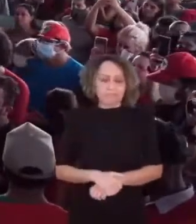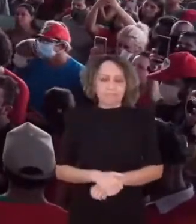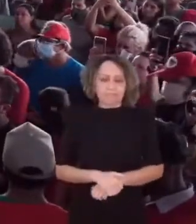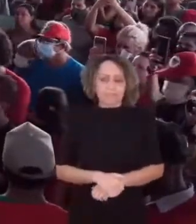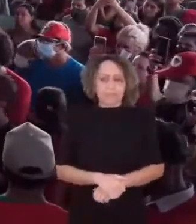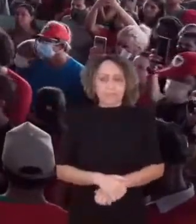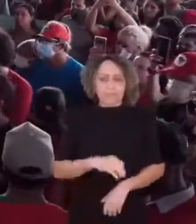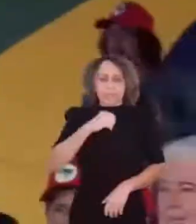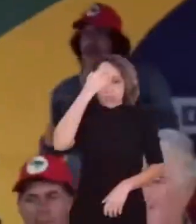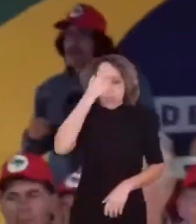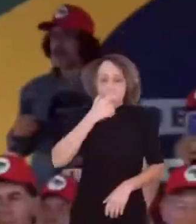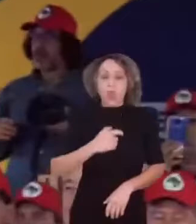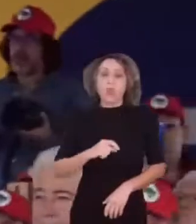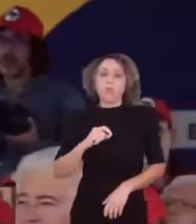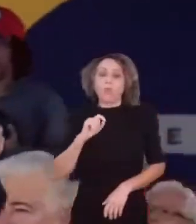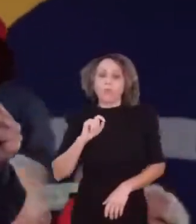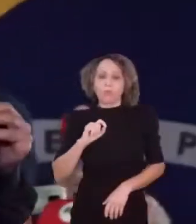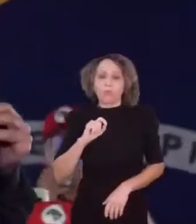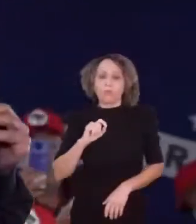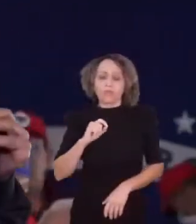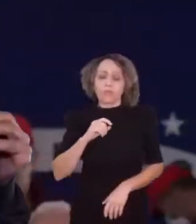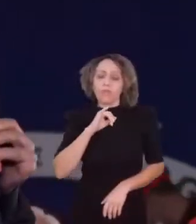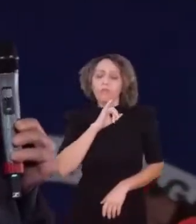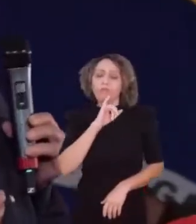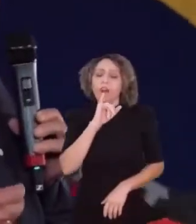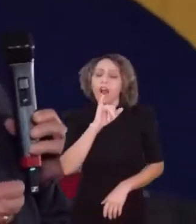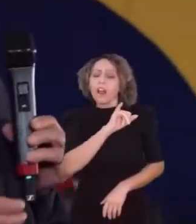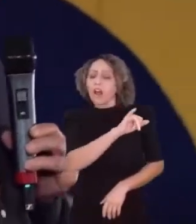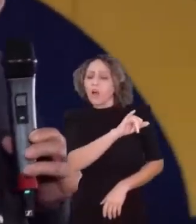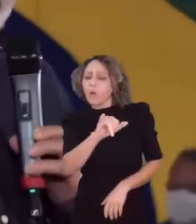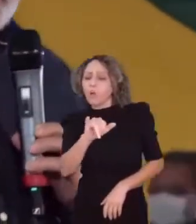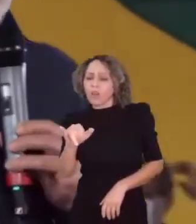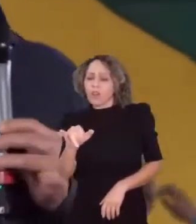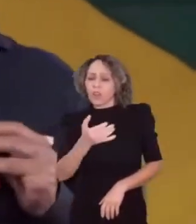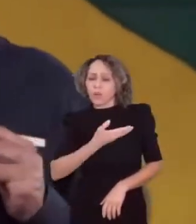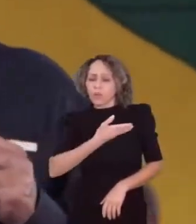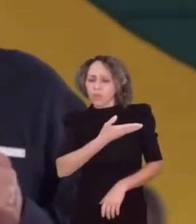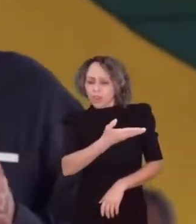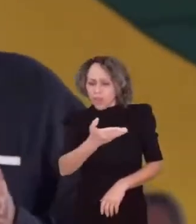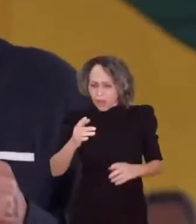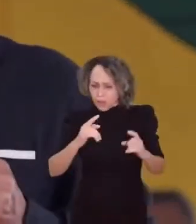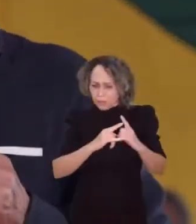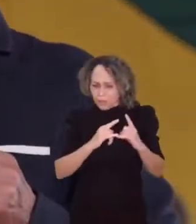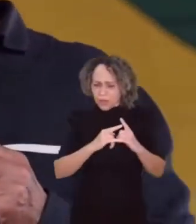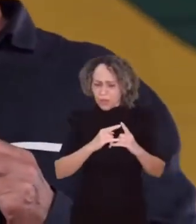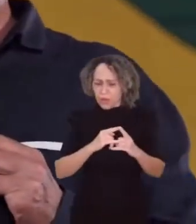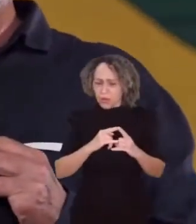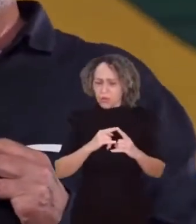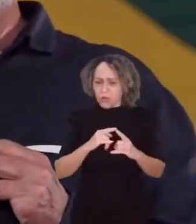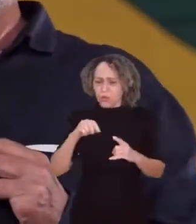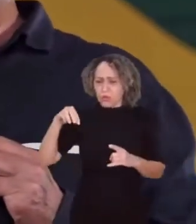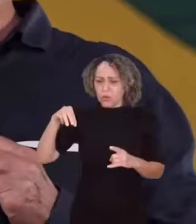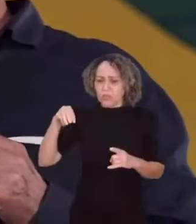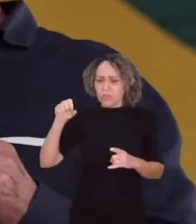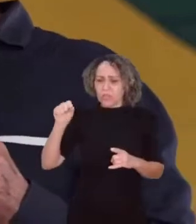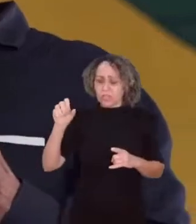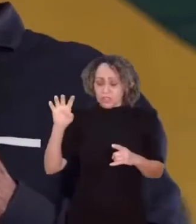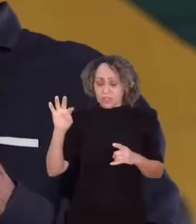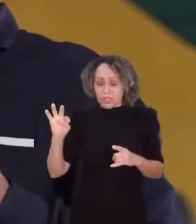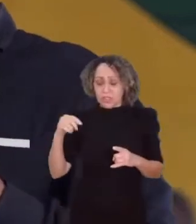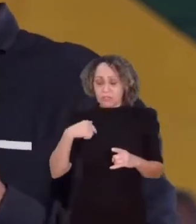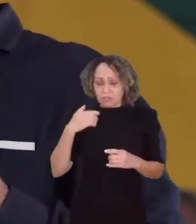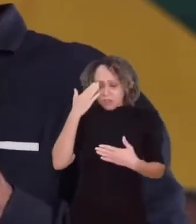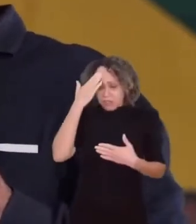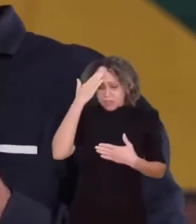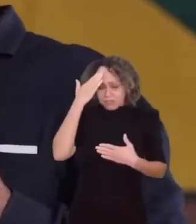Então, eu quero dizer aos companheiros do Sem Terra que a minha gratidão, sabe? Porque a nossa